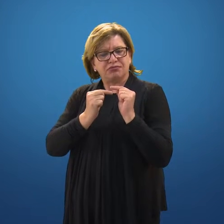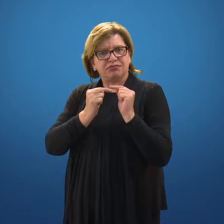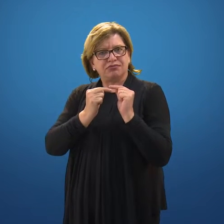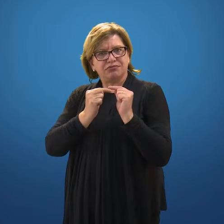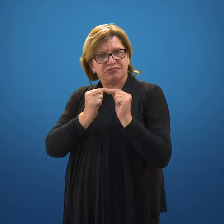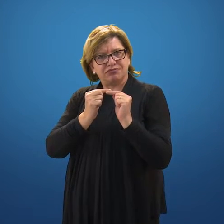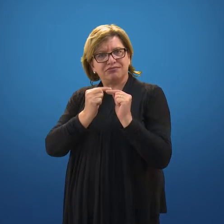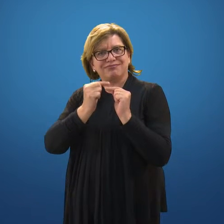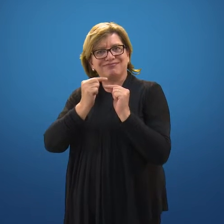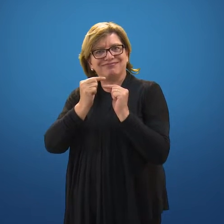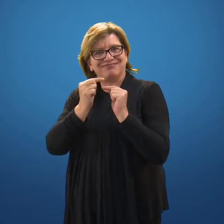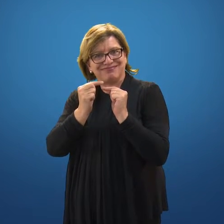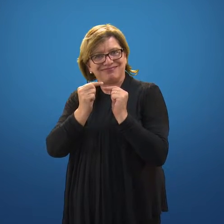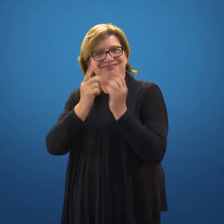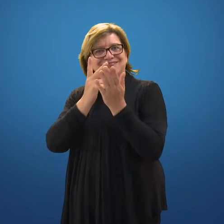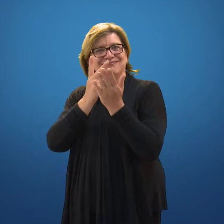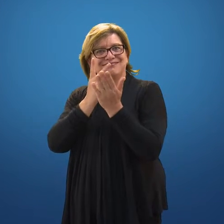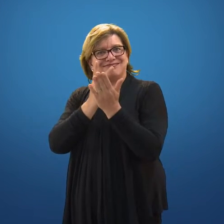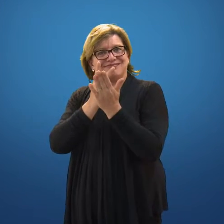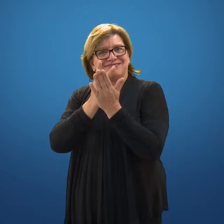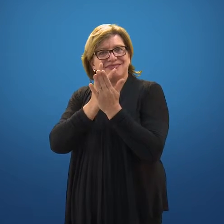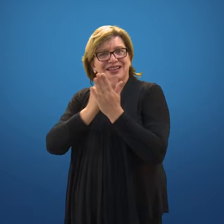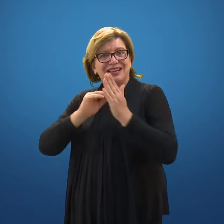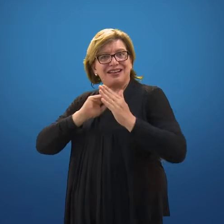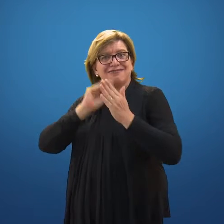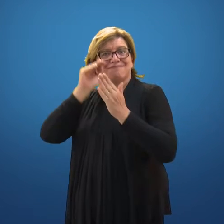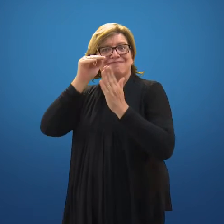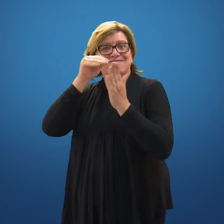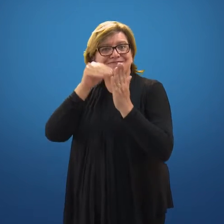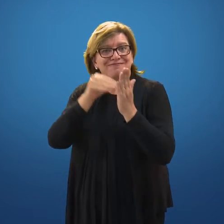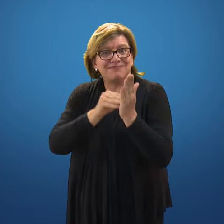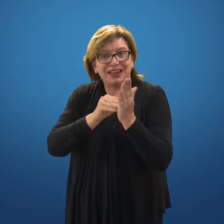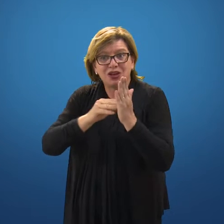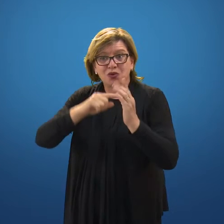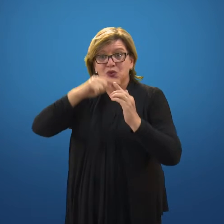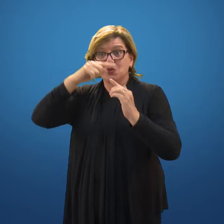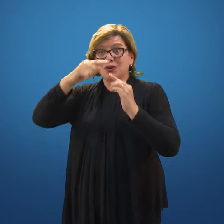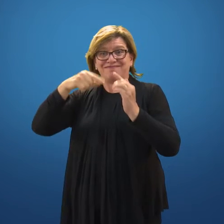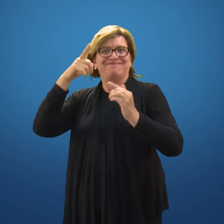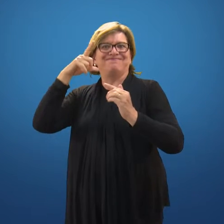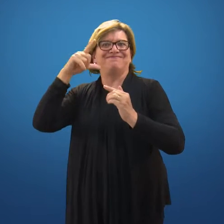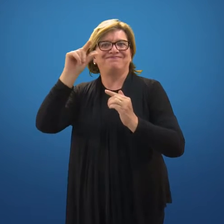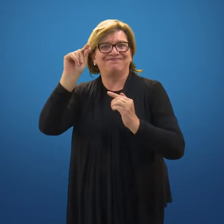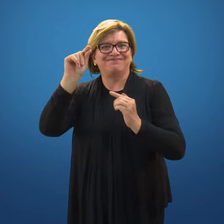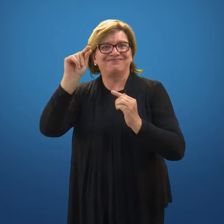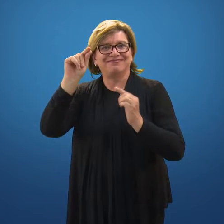se desenvolvendo, se desenvolvendo, até chegar no seu apogeu.